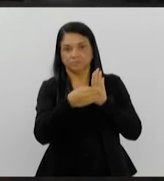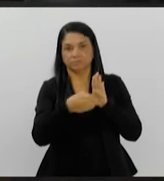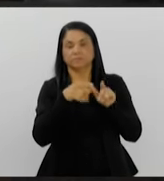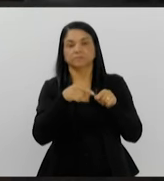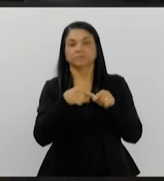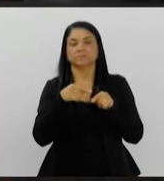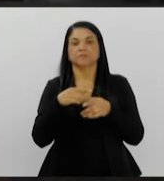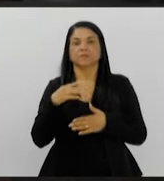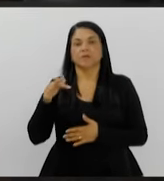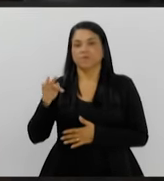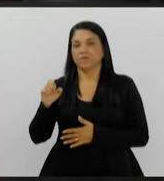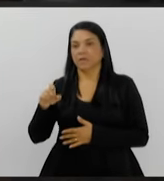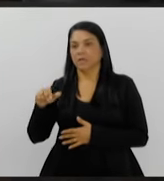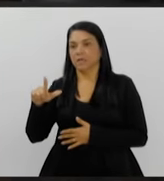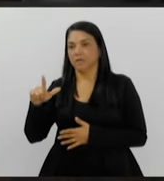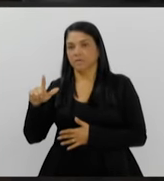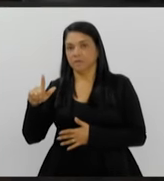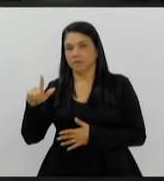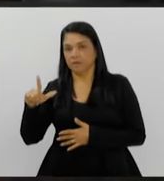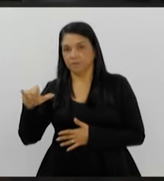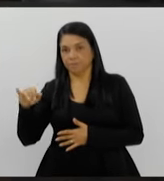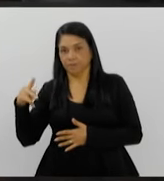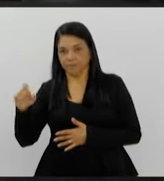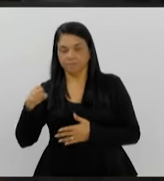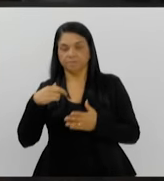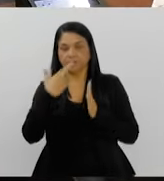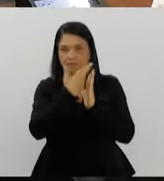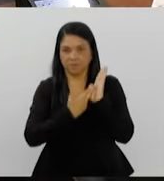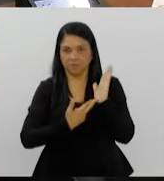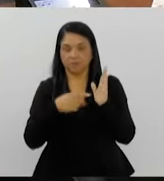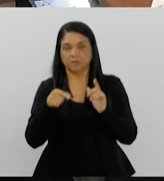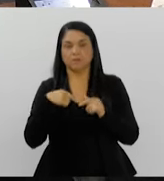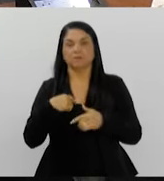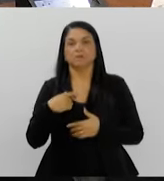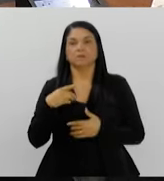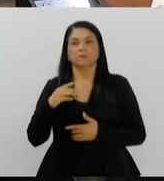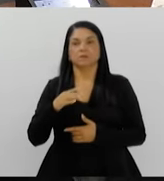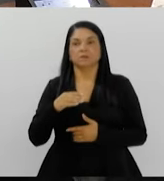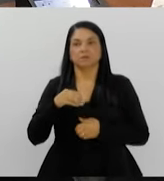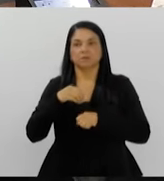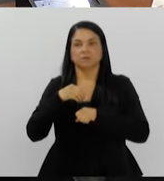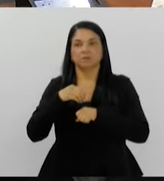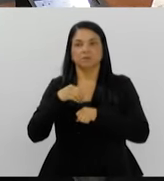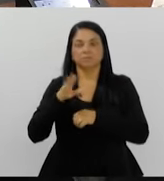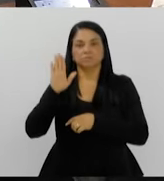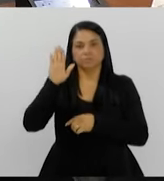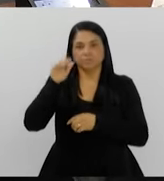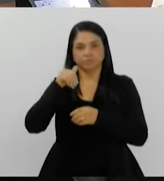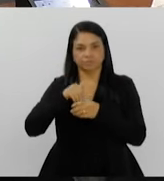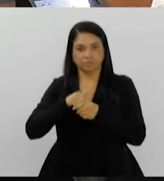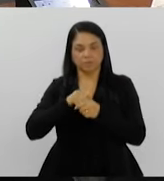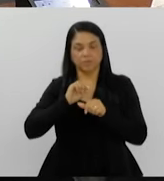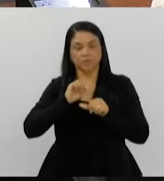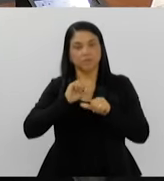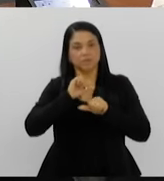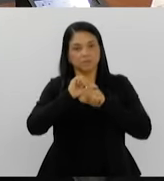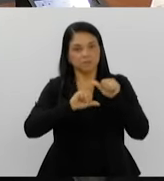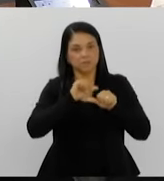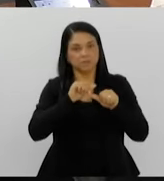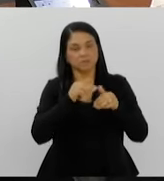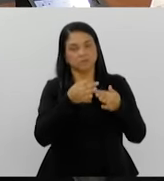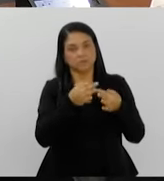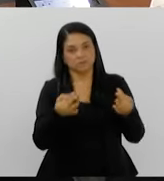Soares em discussão Deputado luí Paulo novamente senhor presidente transação indica indicação